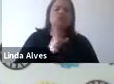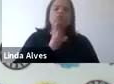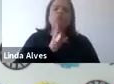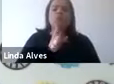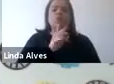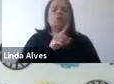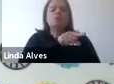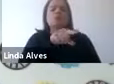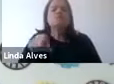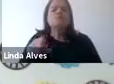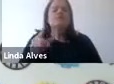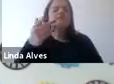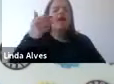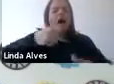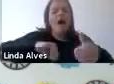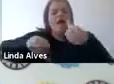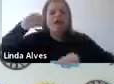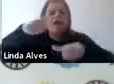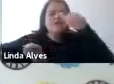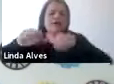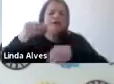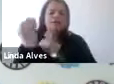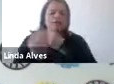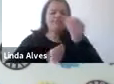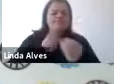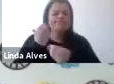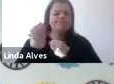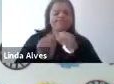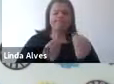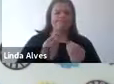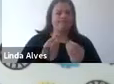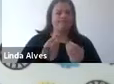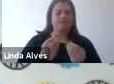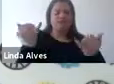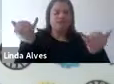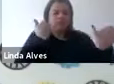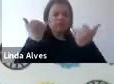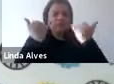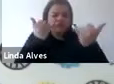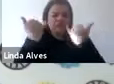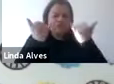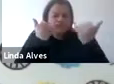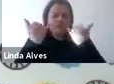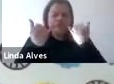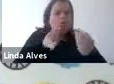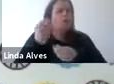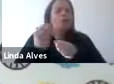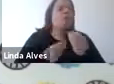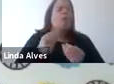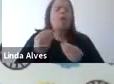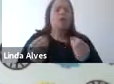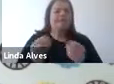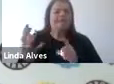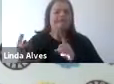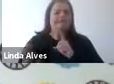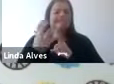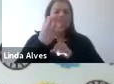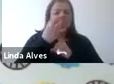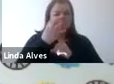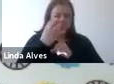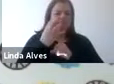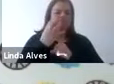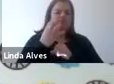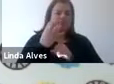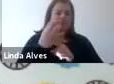gostaria que você analisasse e passasse para a nossa audiência aqui, né, de que forma isso reflete e, principalmente,